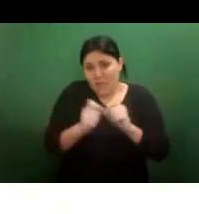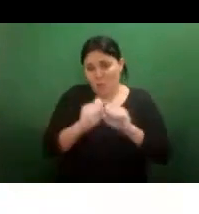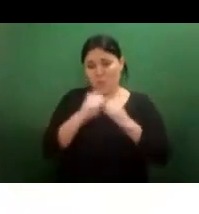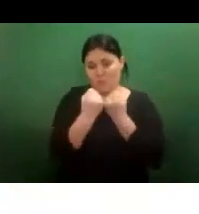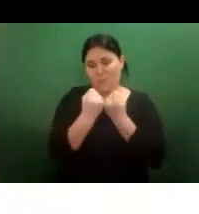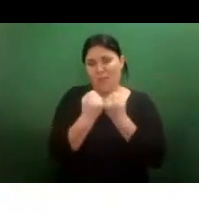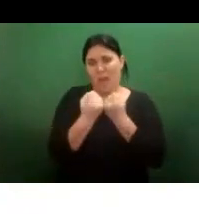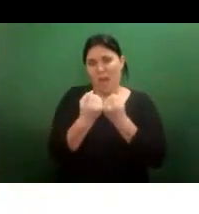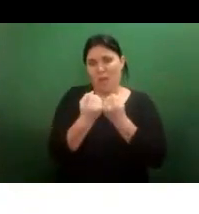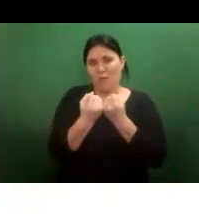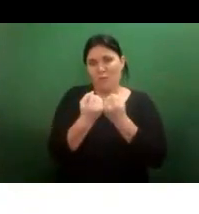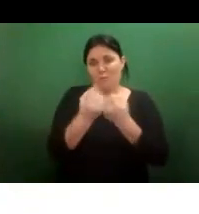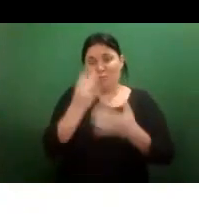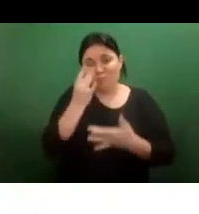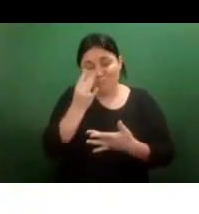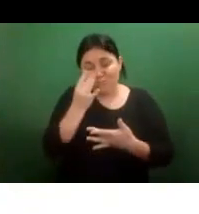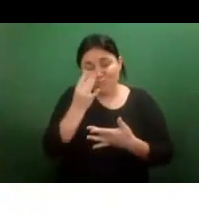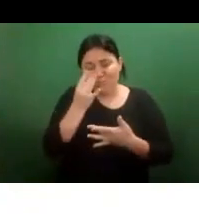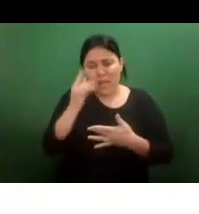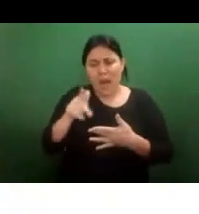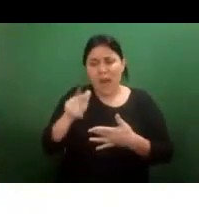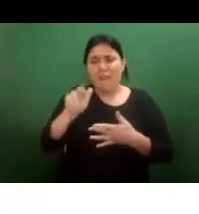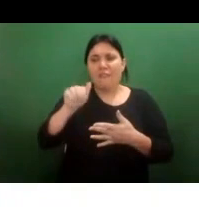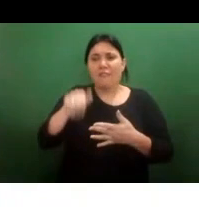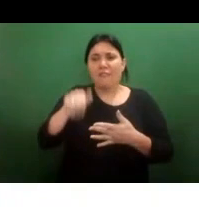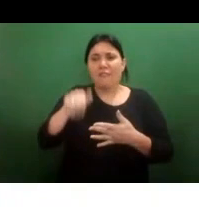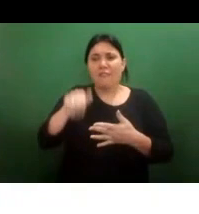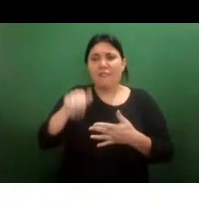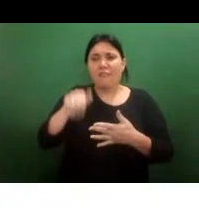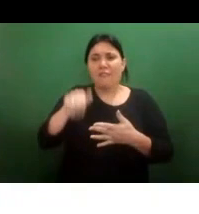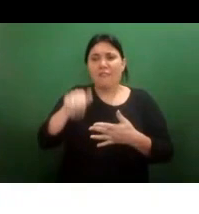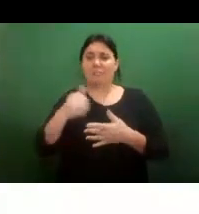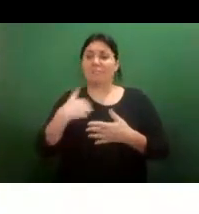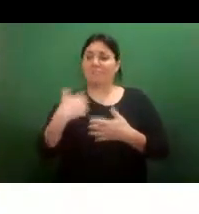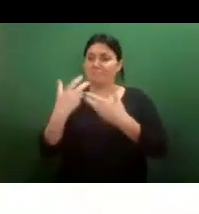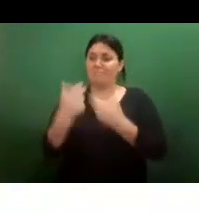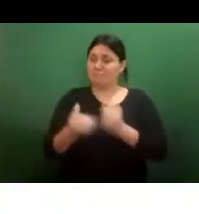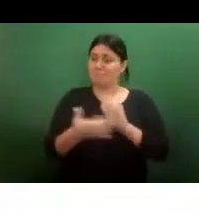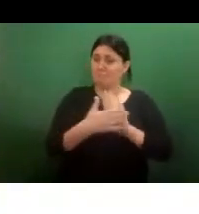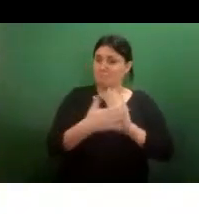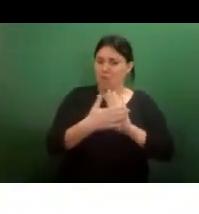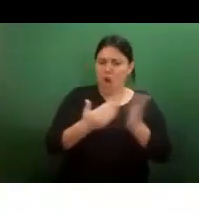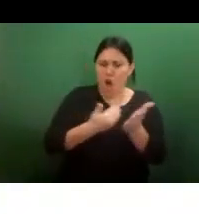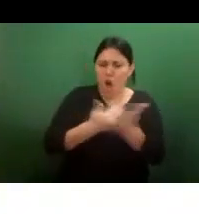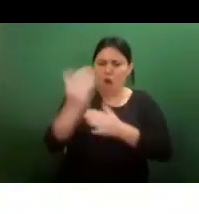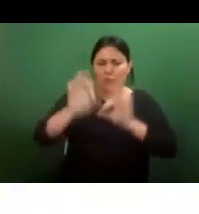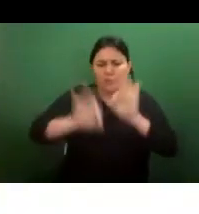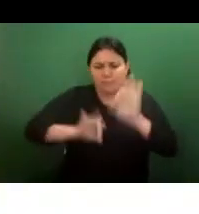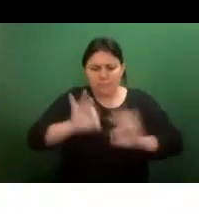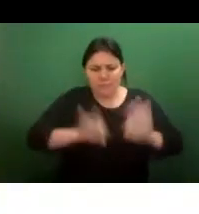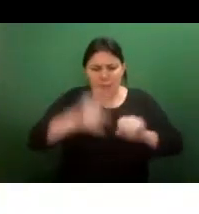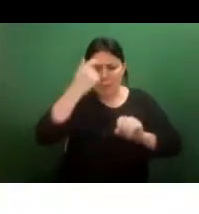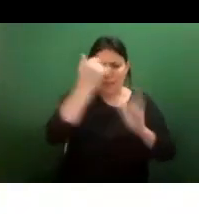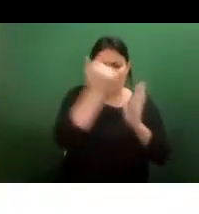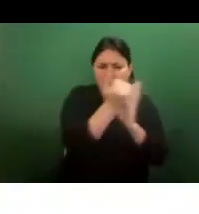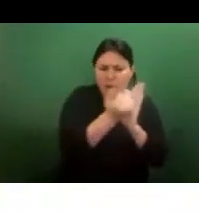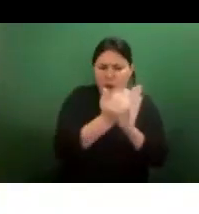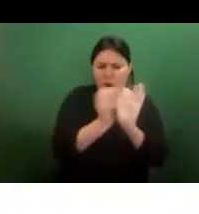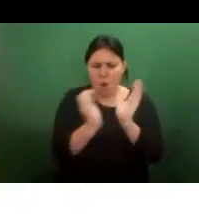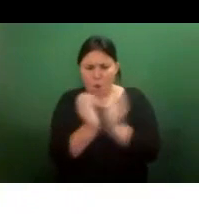ela aceitou a proposta e começamos a dar os devidos encaminhamentos. Deda, pensa na programação, monta uma equipe,